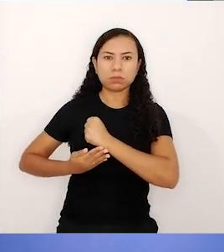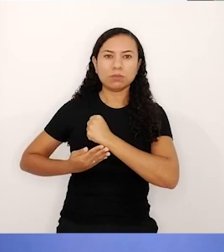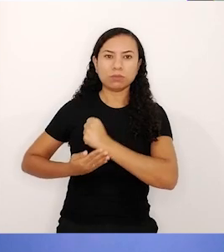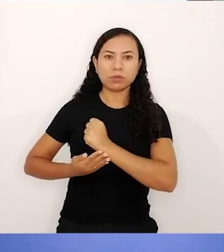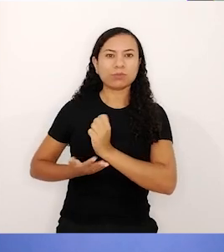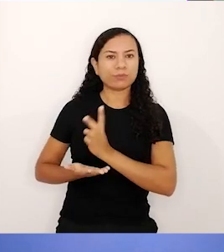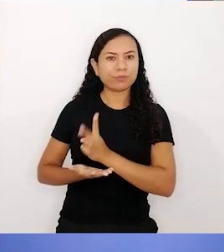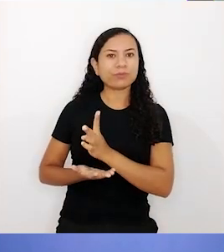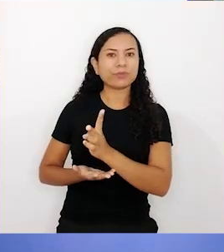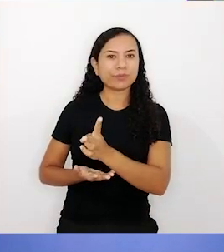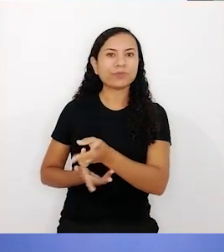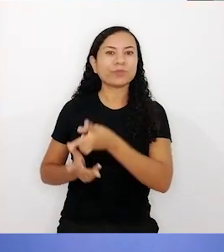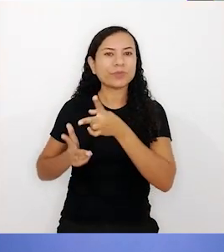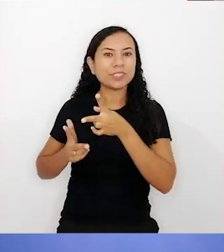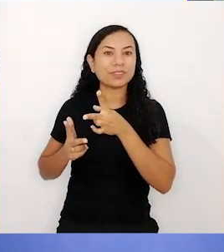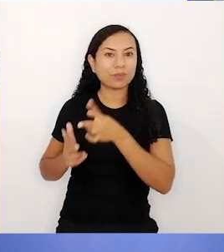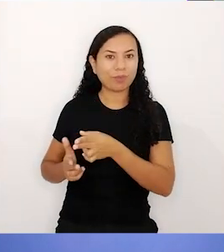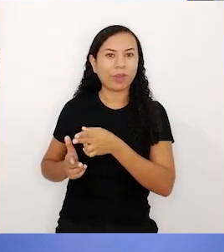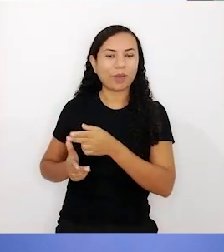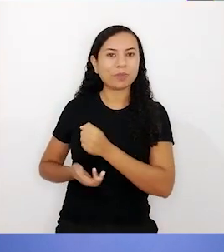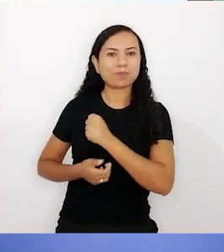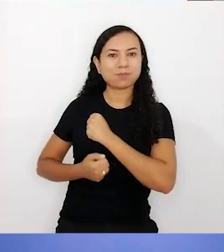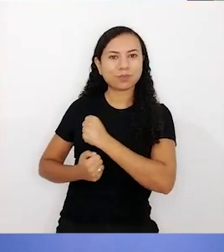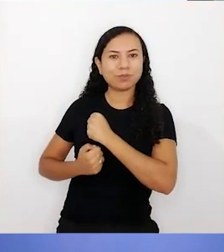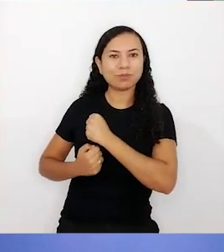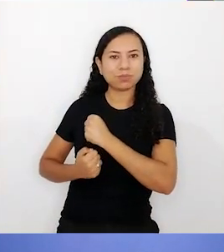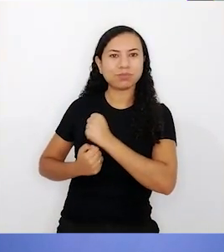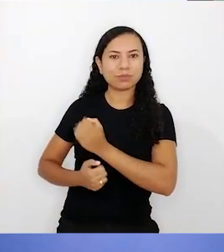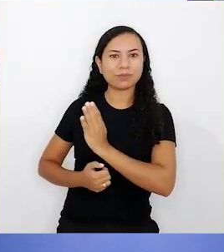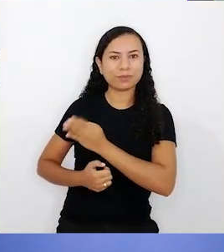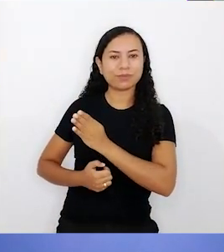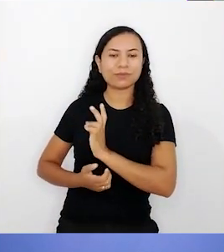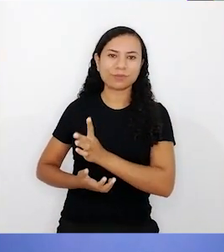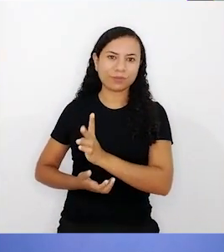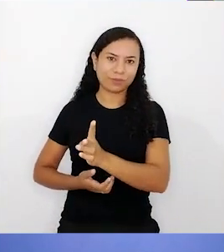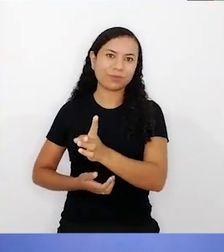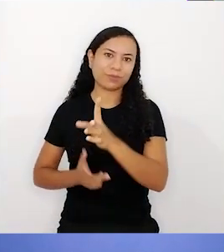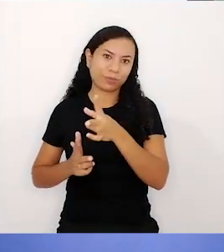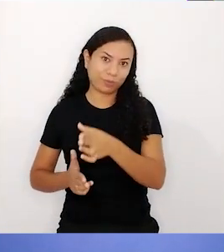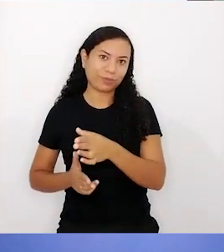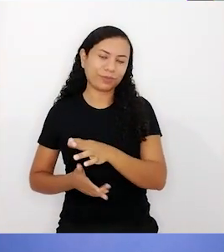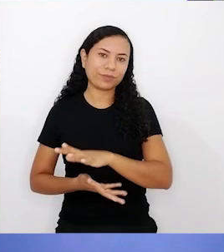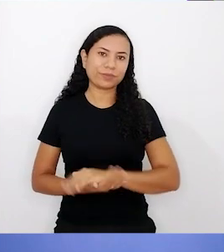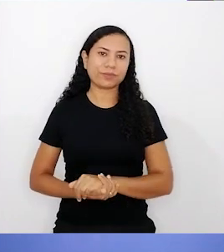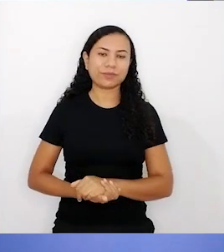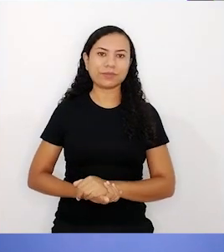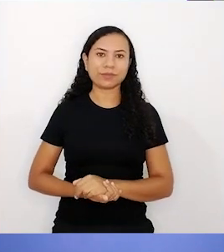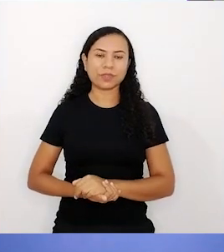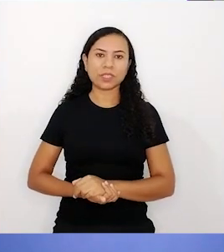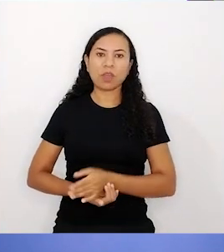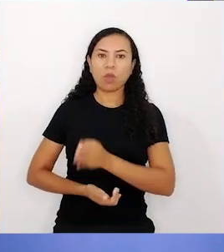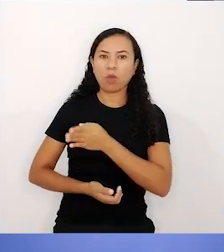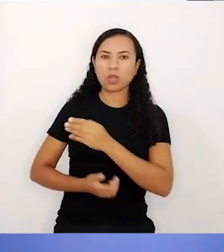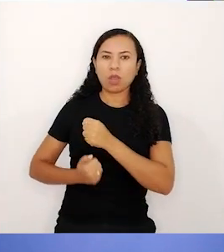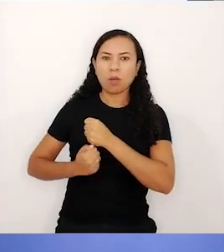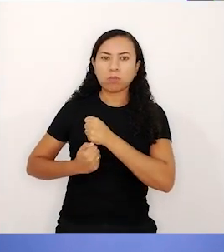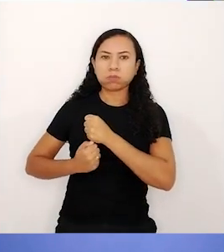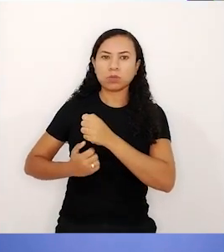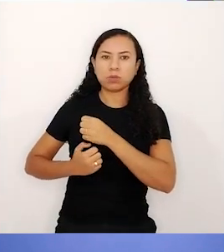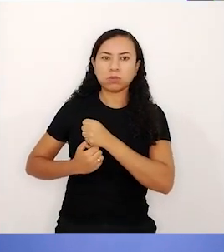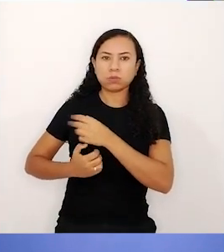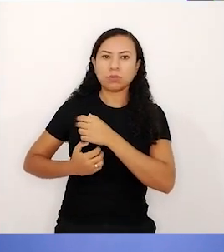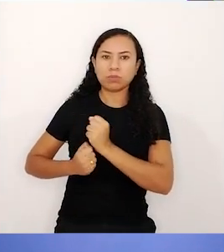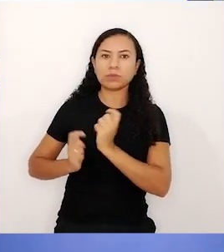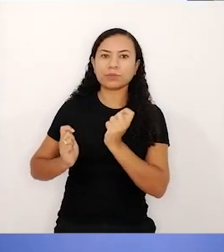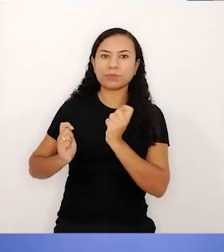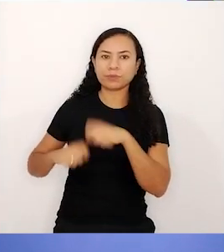vão estar batendo sempre no mesmo ritmo, na mesma batida. A pulsação permite